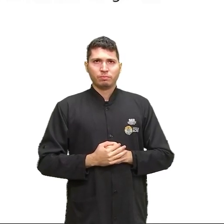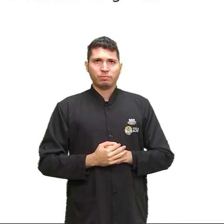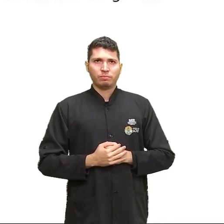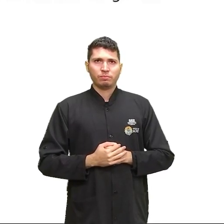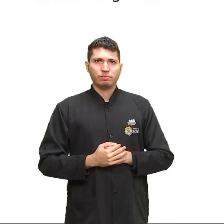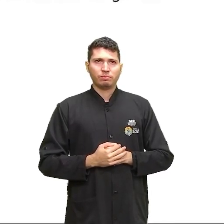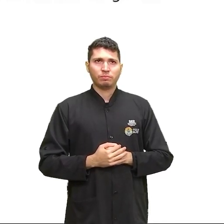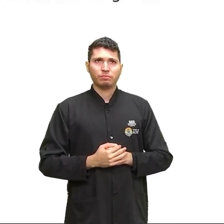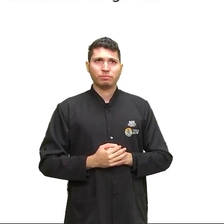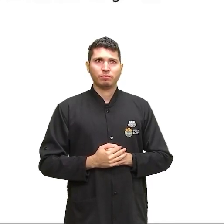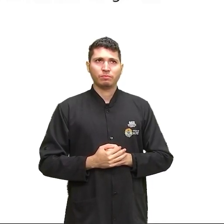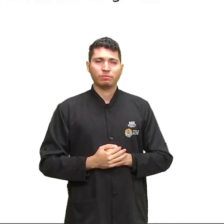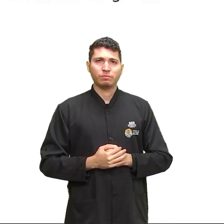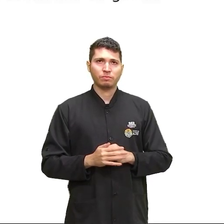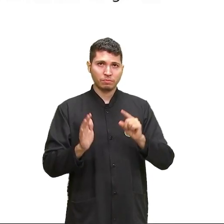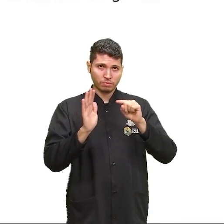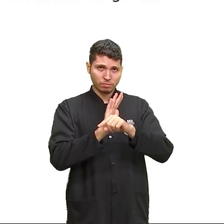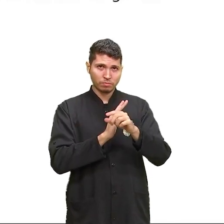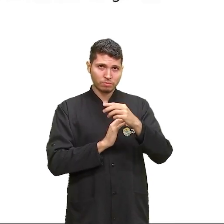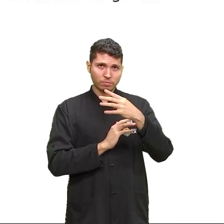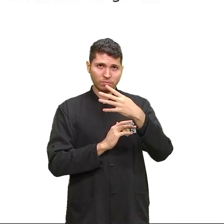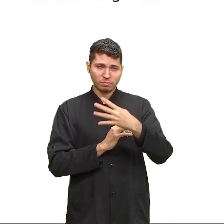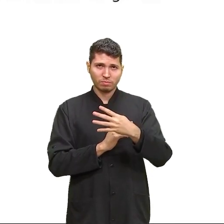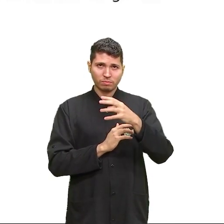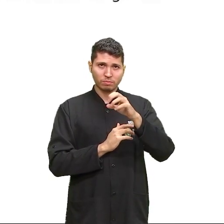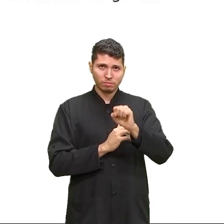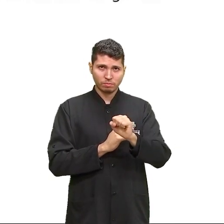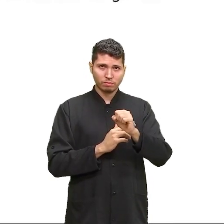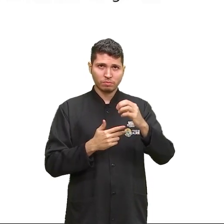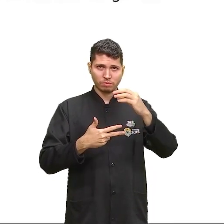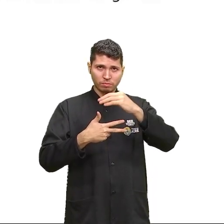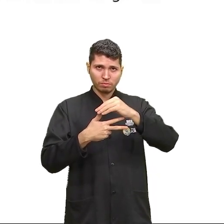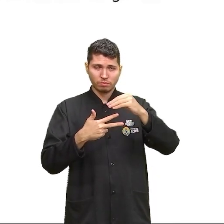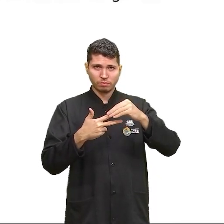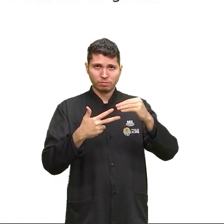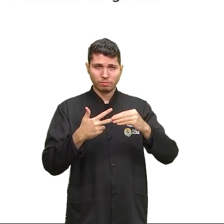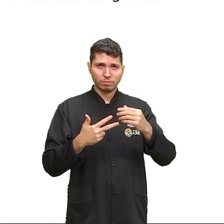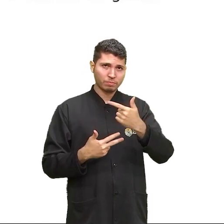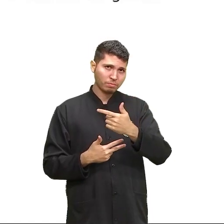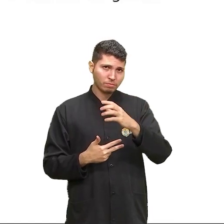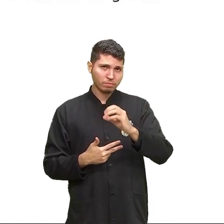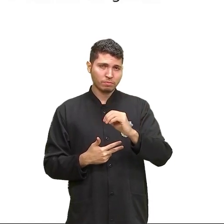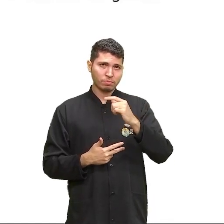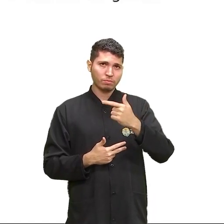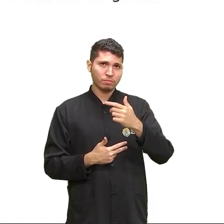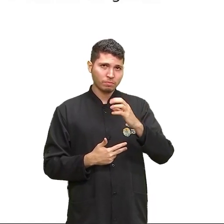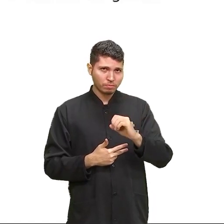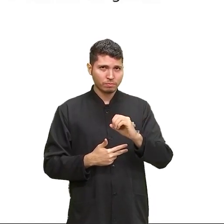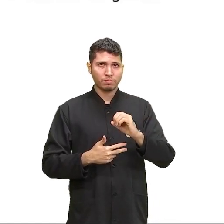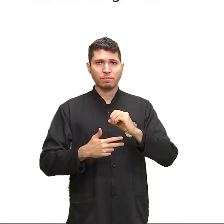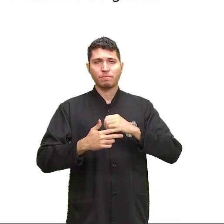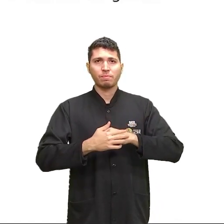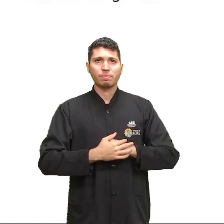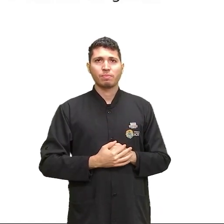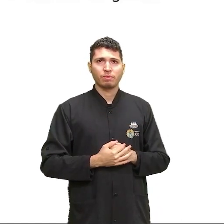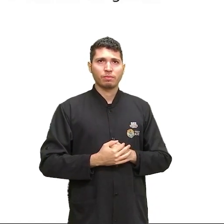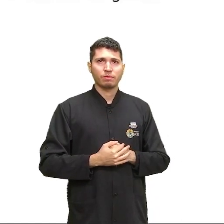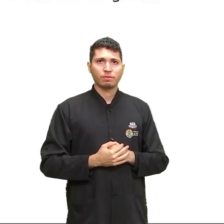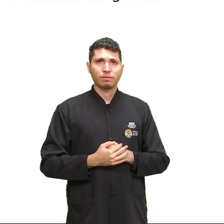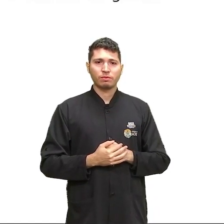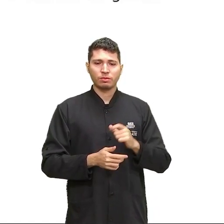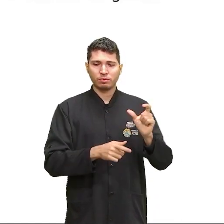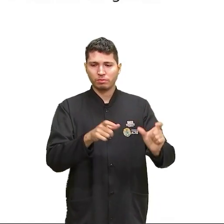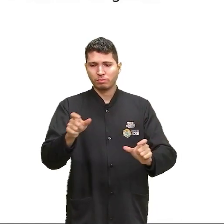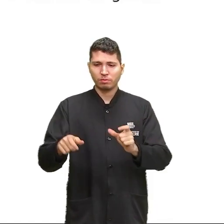Agora a questão 48 da prova amarela do Enem 2020. Olha só, diz o seguinte: as pessoas do